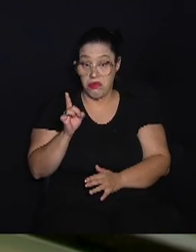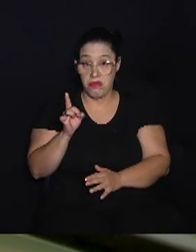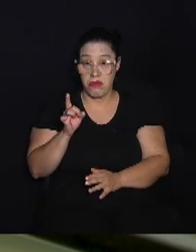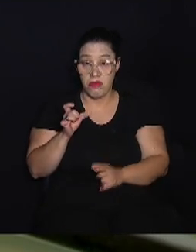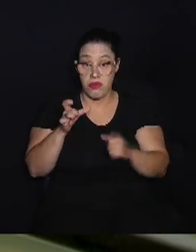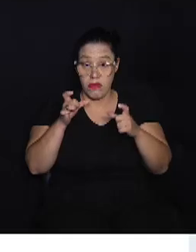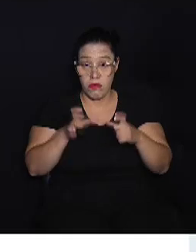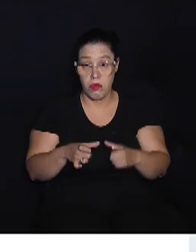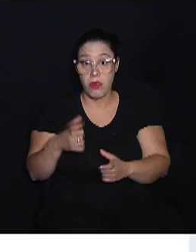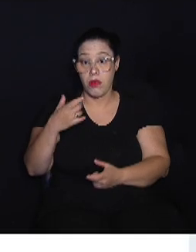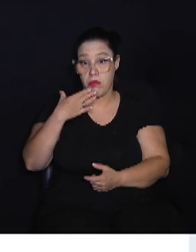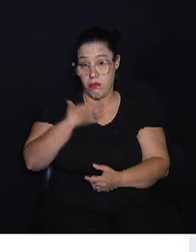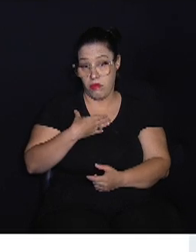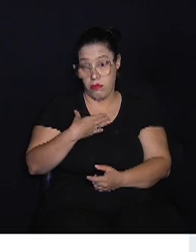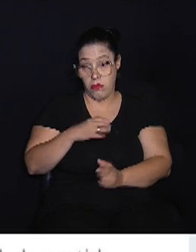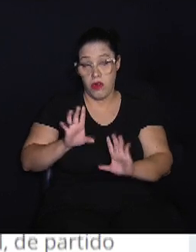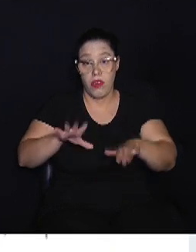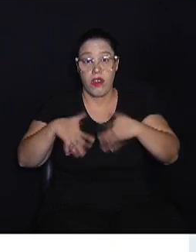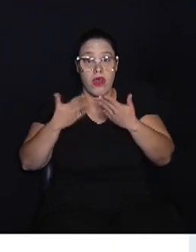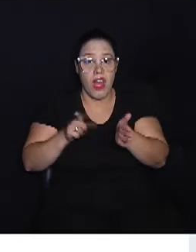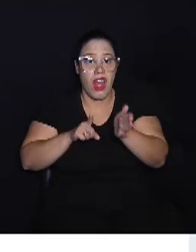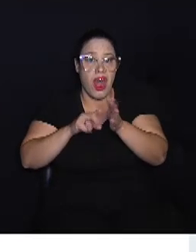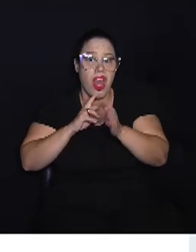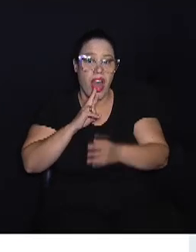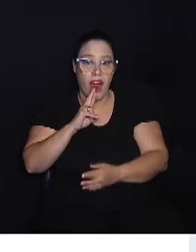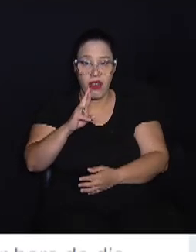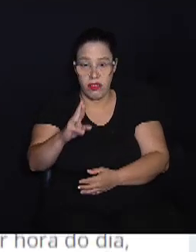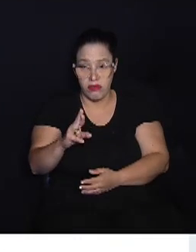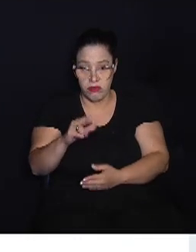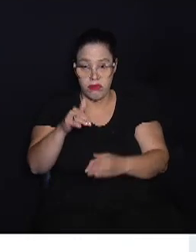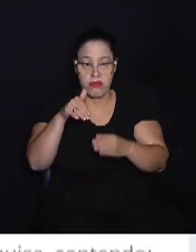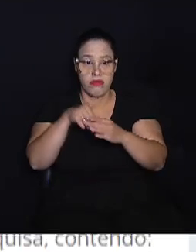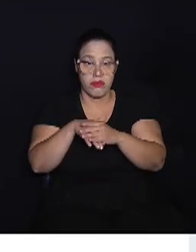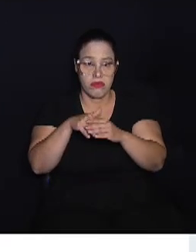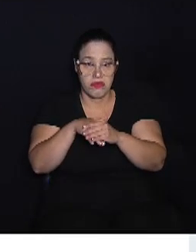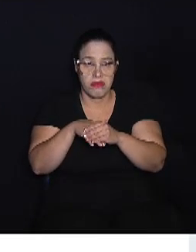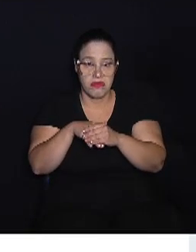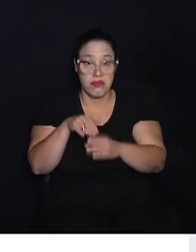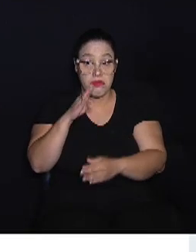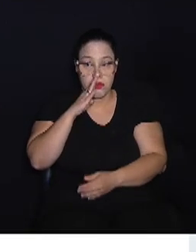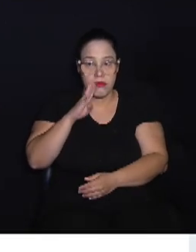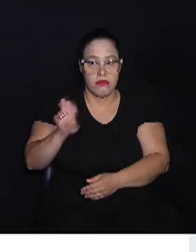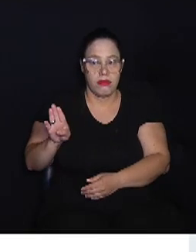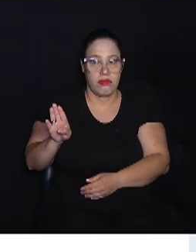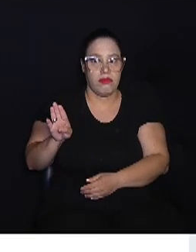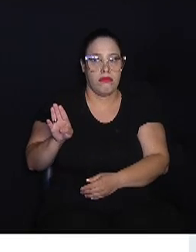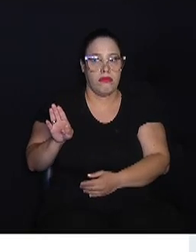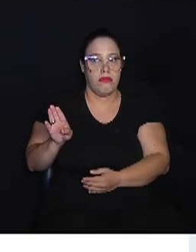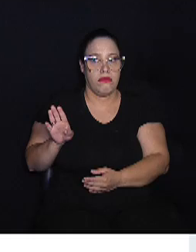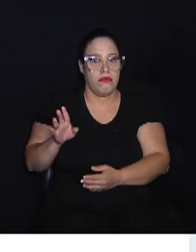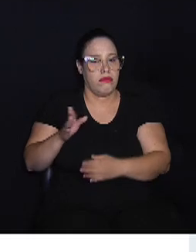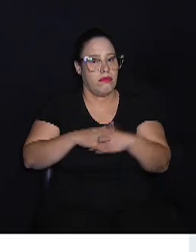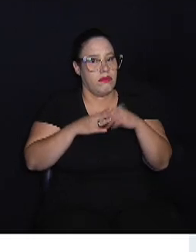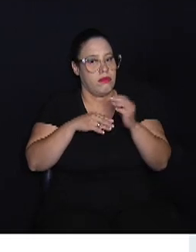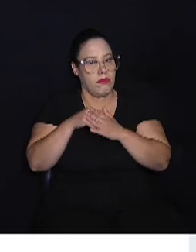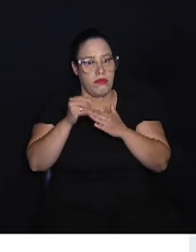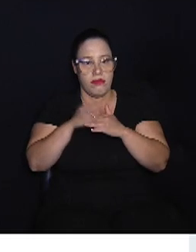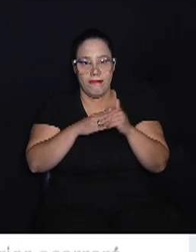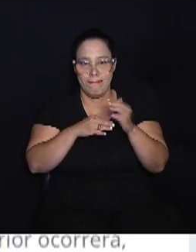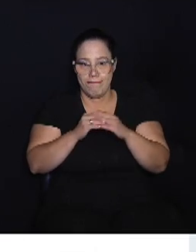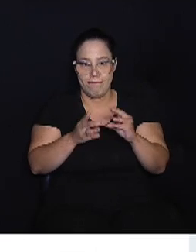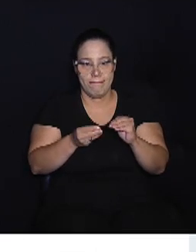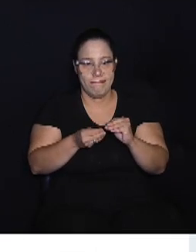por parte do eleitor. Quem divulga os resultados de pesquisa fraudulenta está sujeito a uma série de sanções.